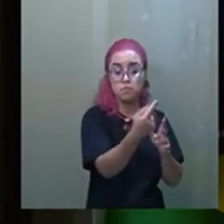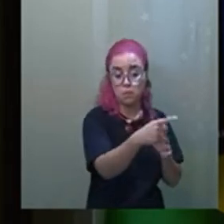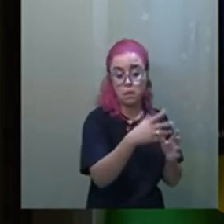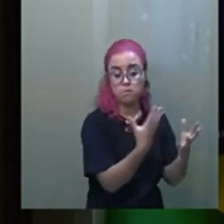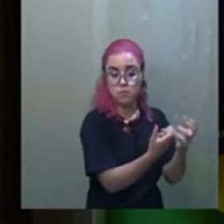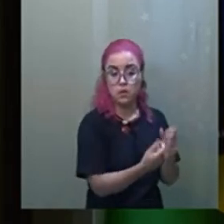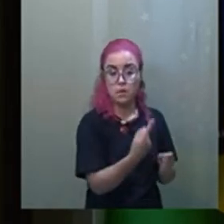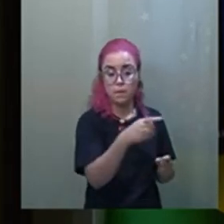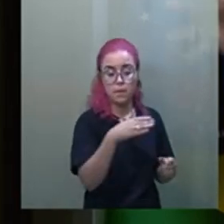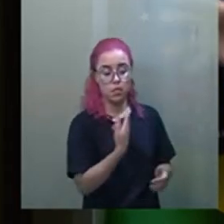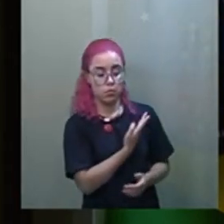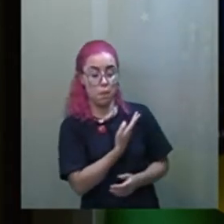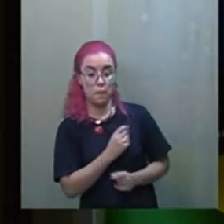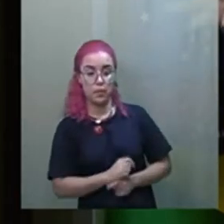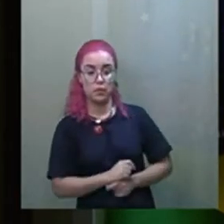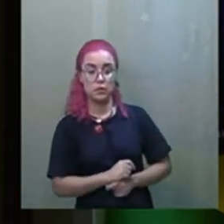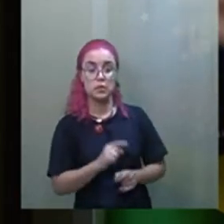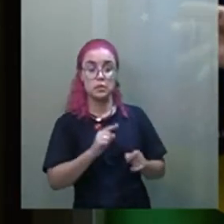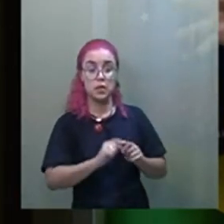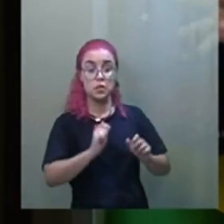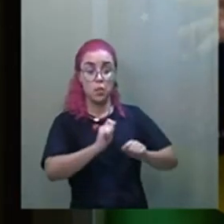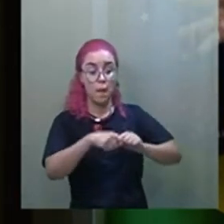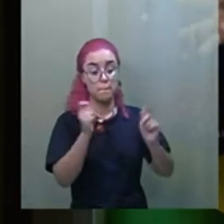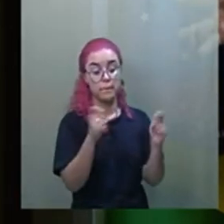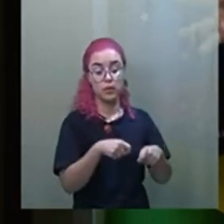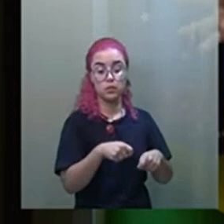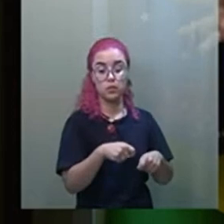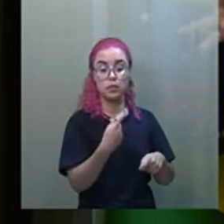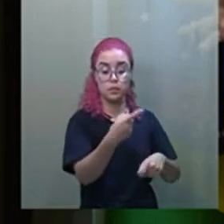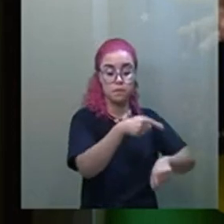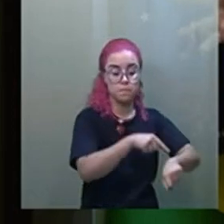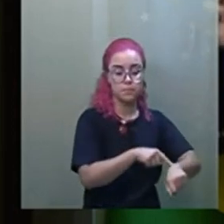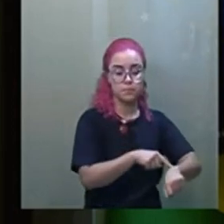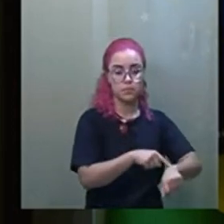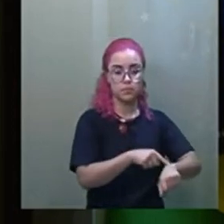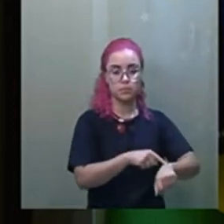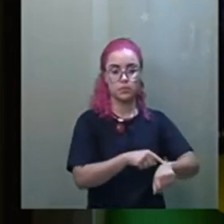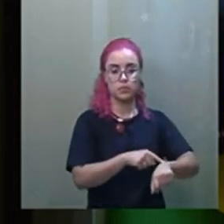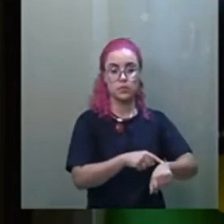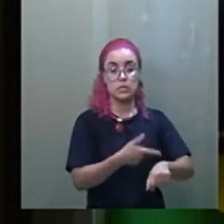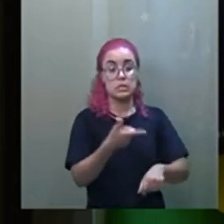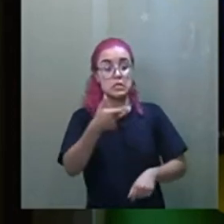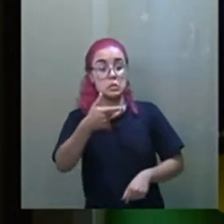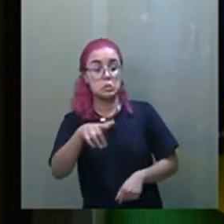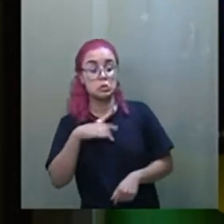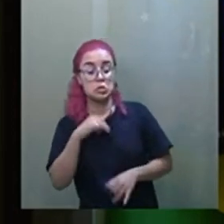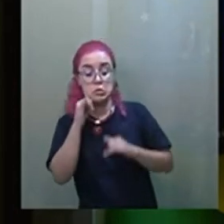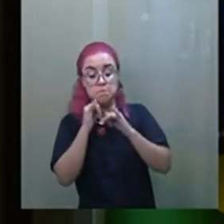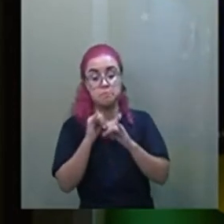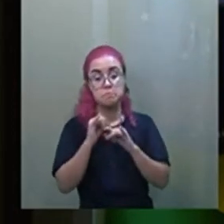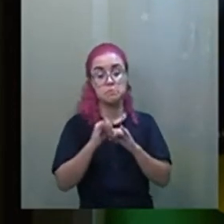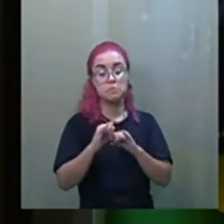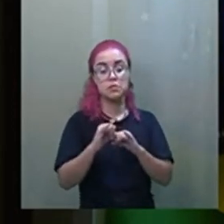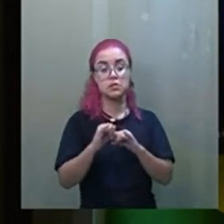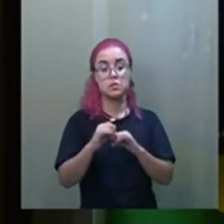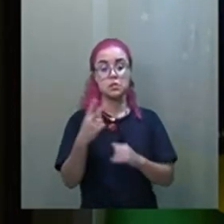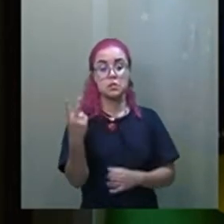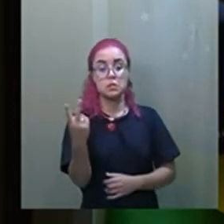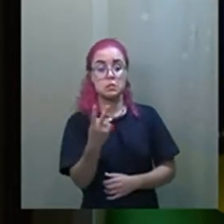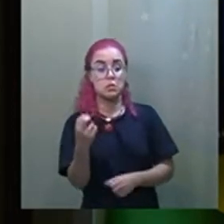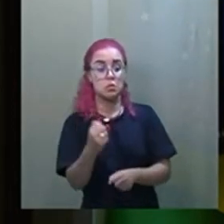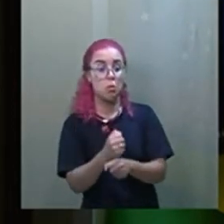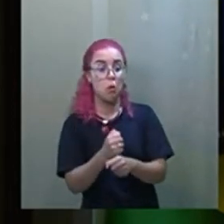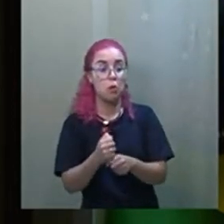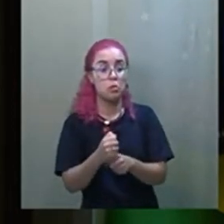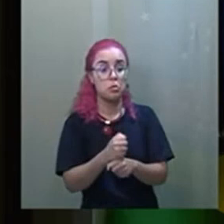colegas, dando a alternativa naquele momento que não se tinha informações de 2 anos